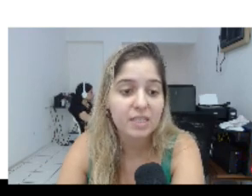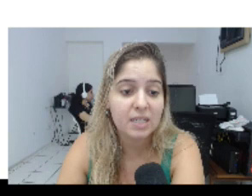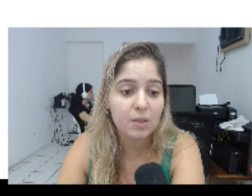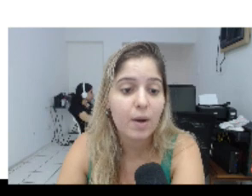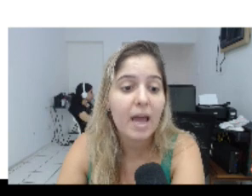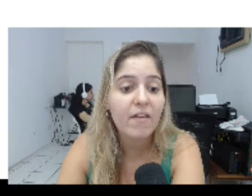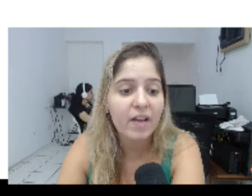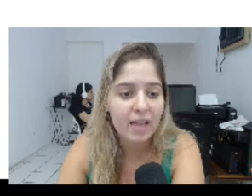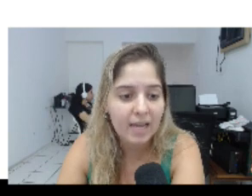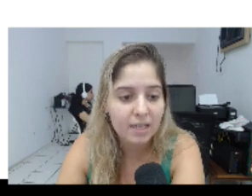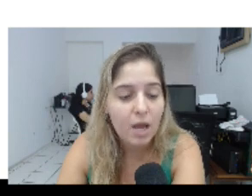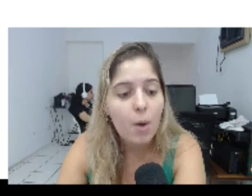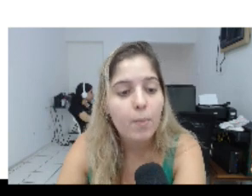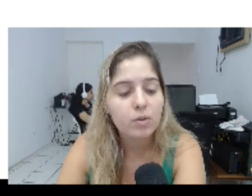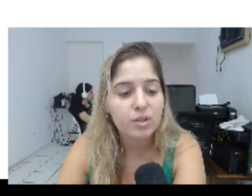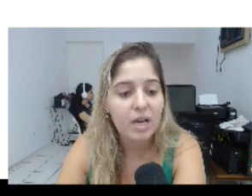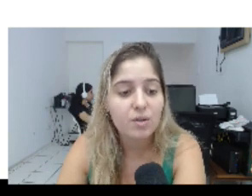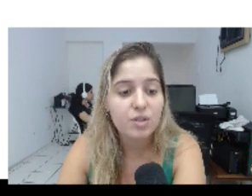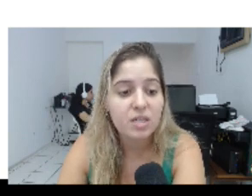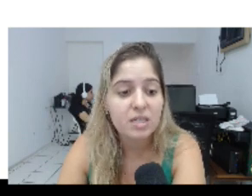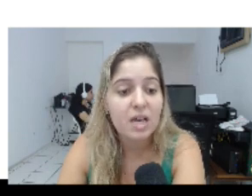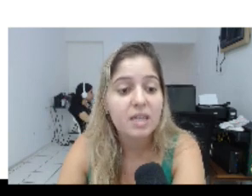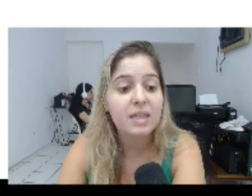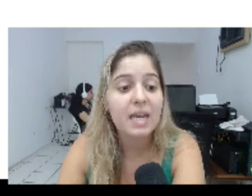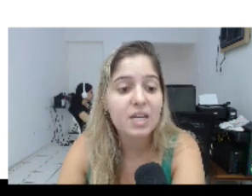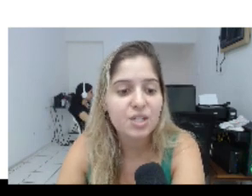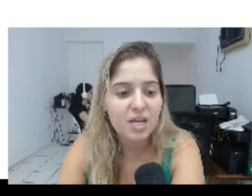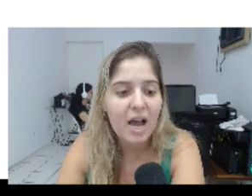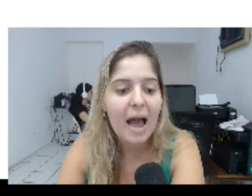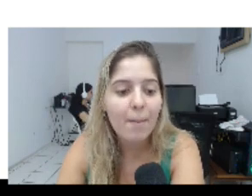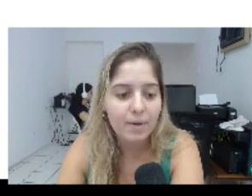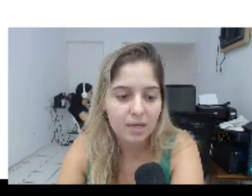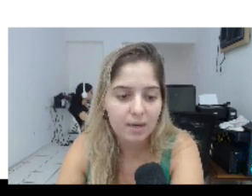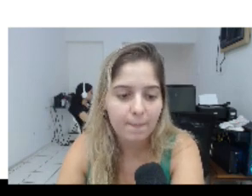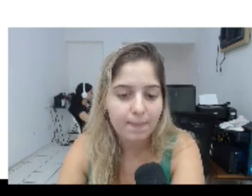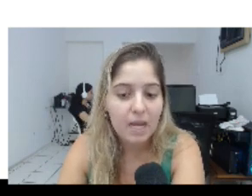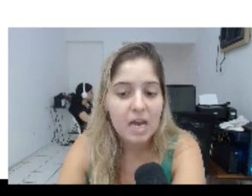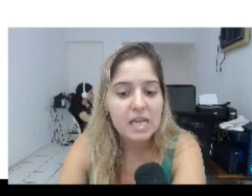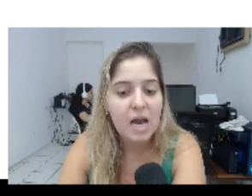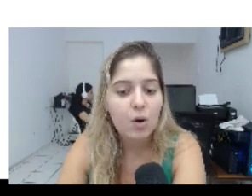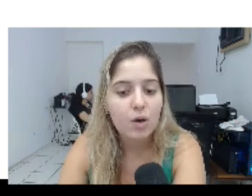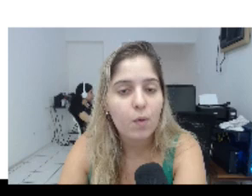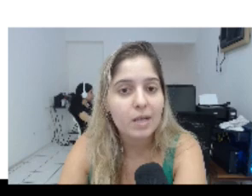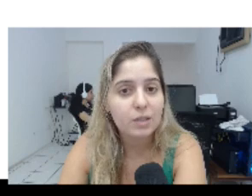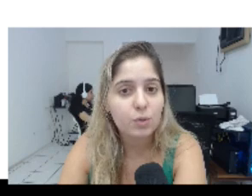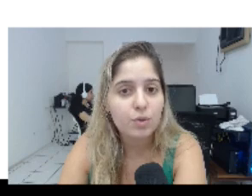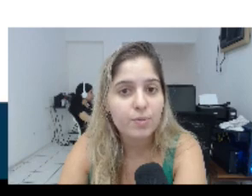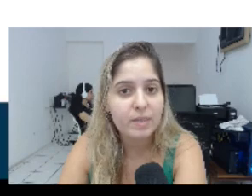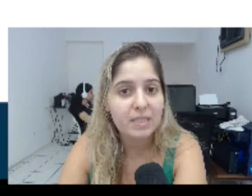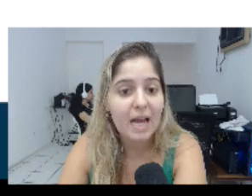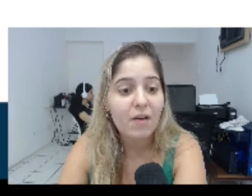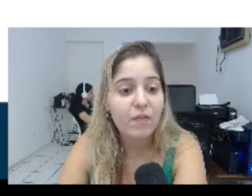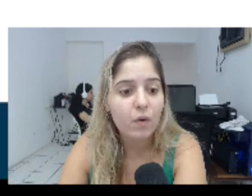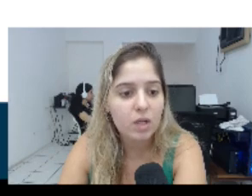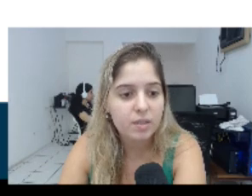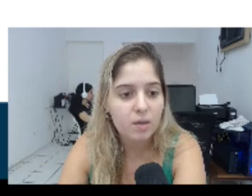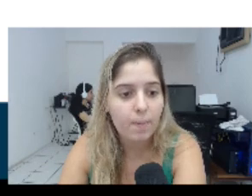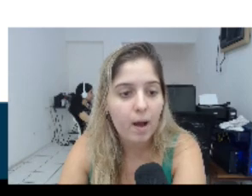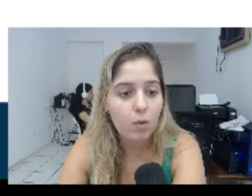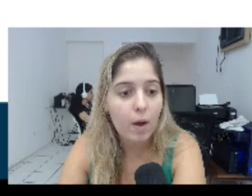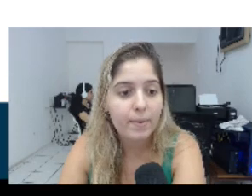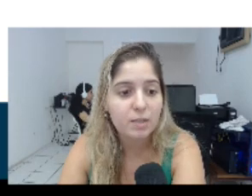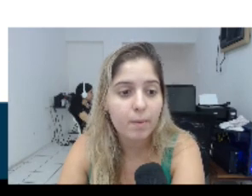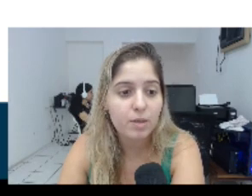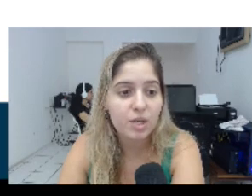de vacinação revelada, Bolsonaro diz: deixa abrir. E agora, com as últimas da Folha de